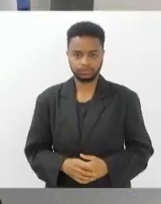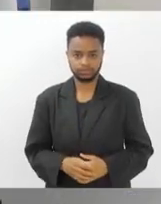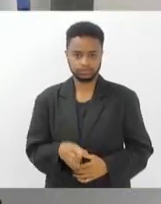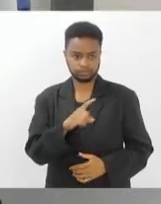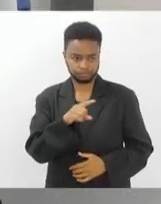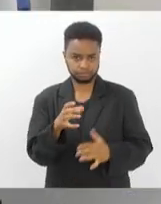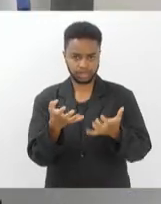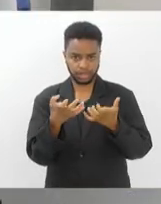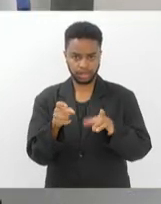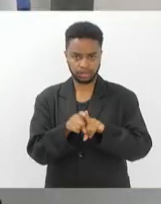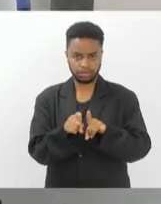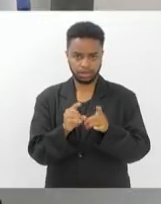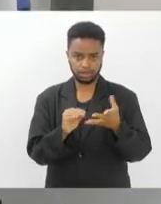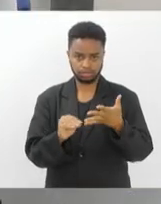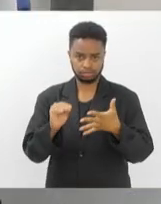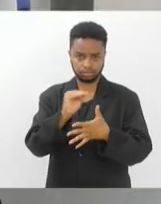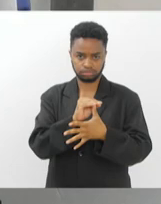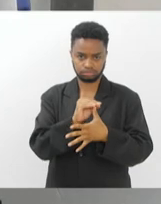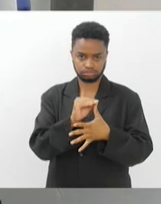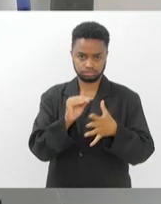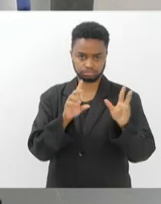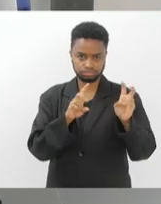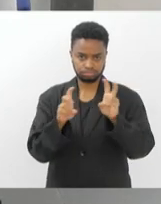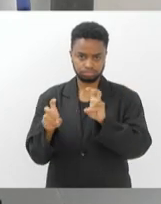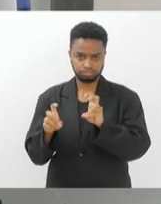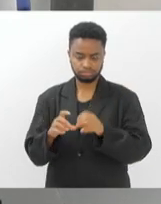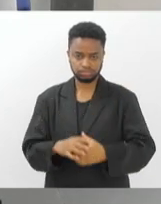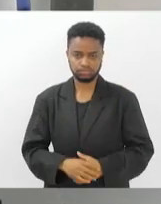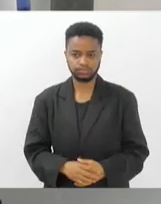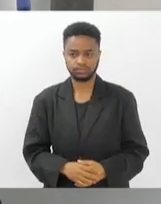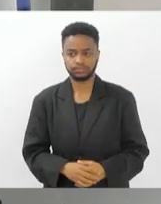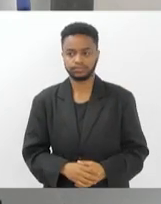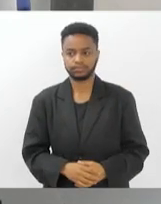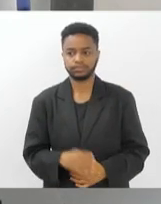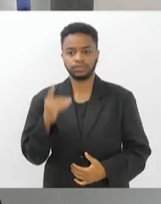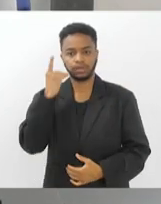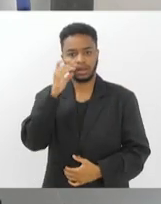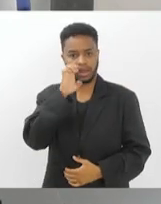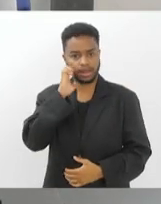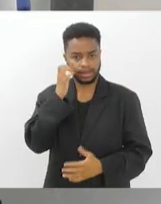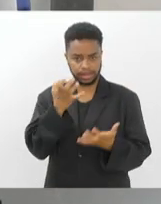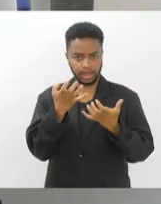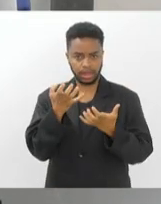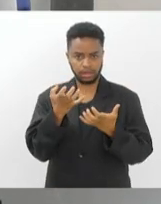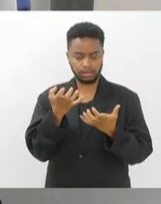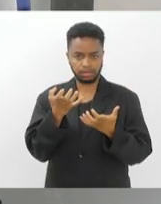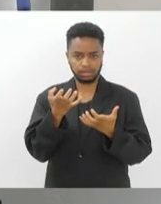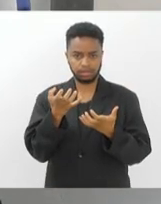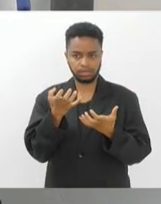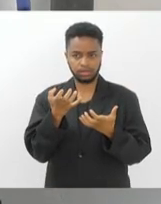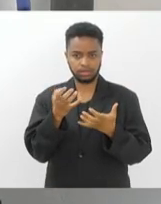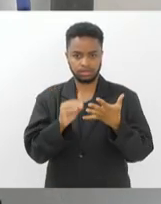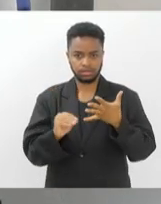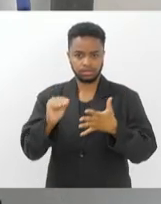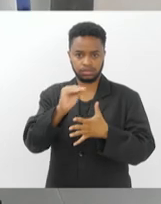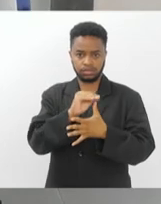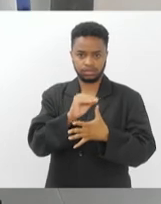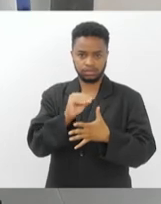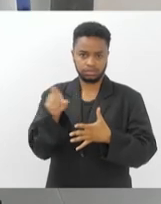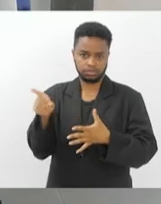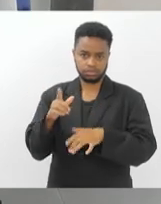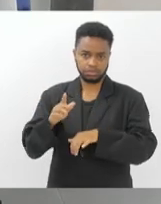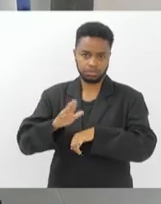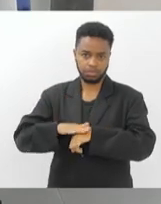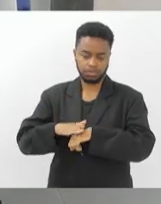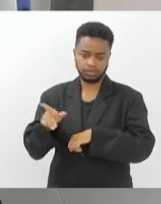deputado quer fazer antecipação de algum item da pauta? Deputada Élica, quer antecipar algum item da pauta? Alguma iniciativa de Vossa Excelência?